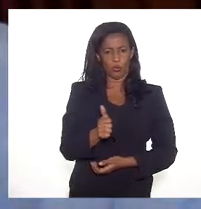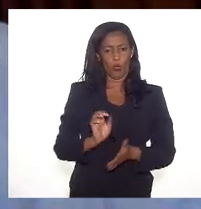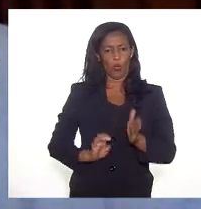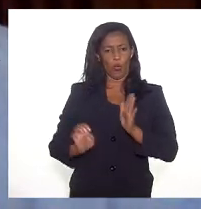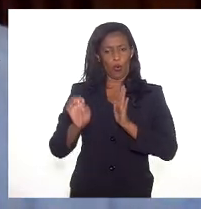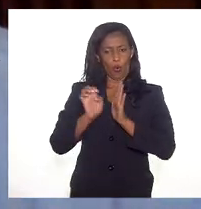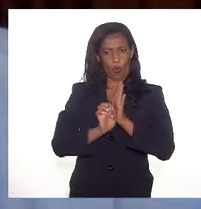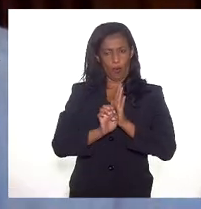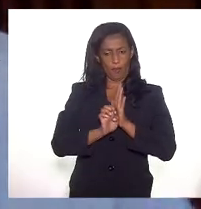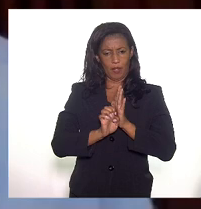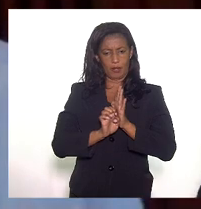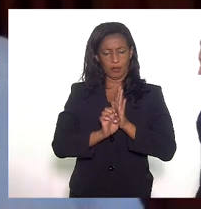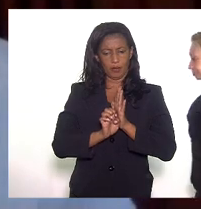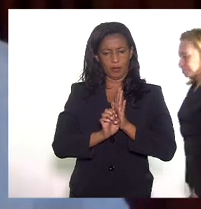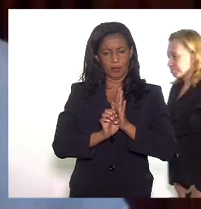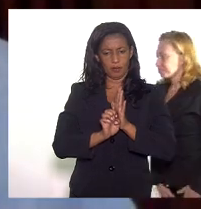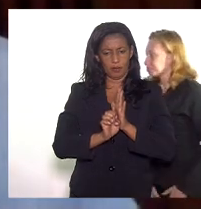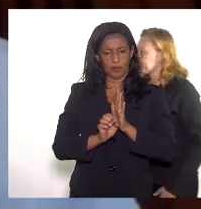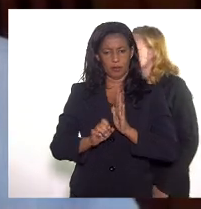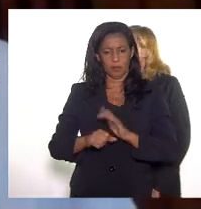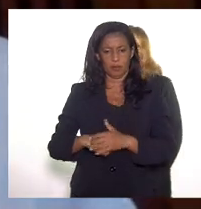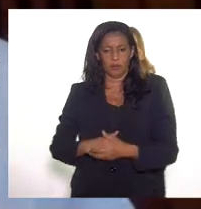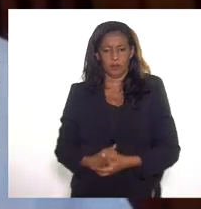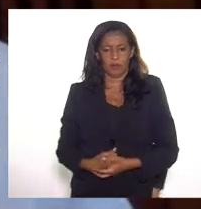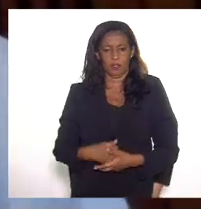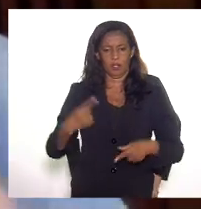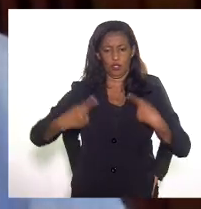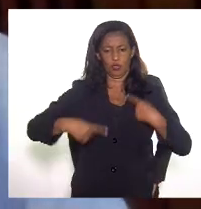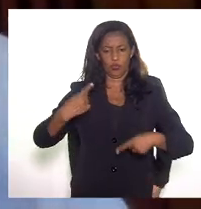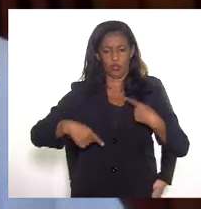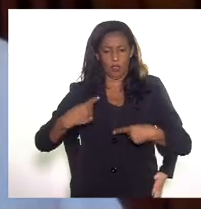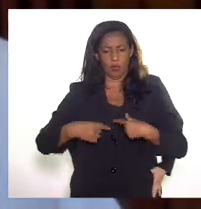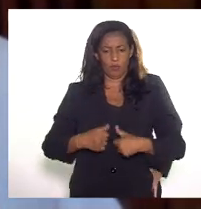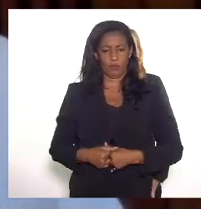emenda no 682 de 19. Em discussão.